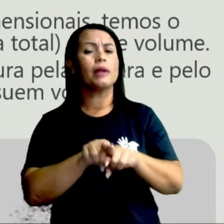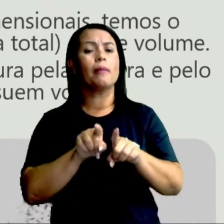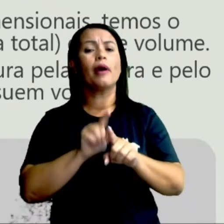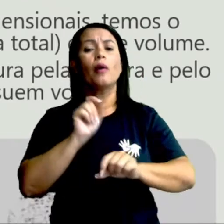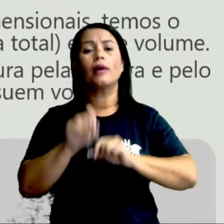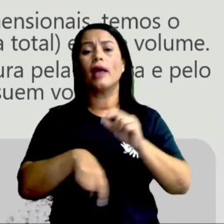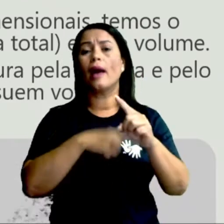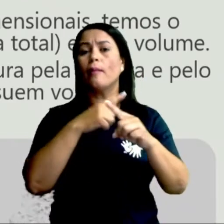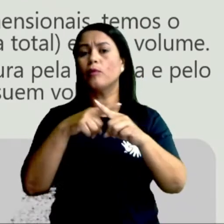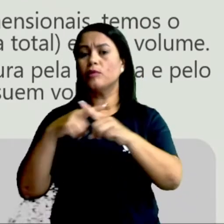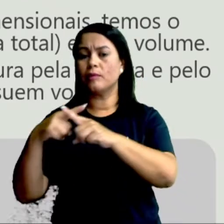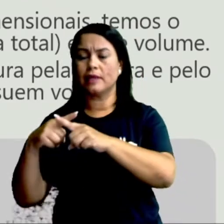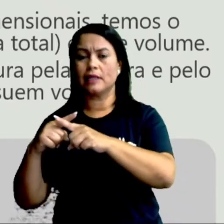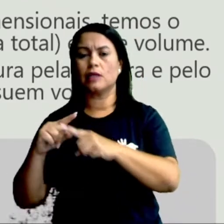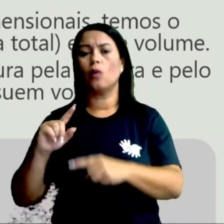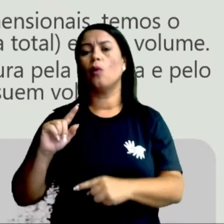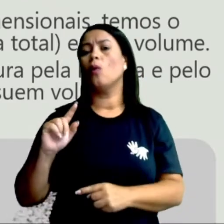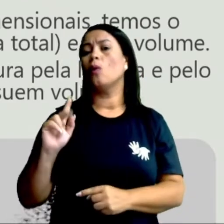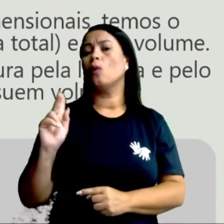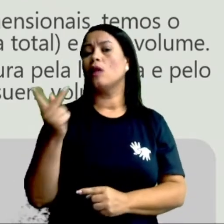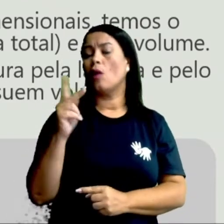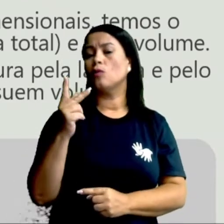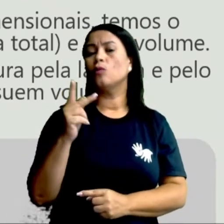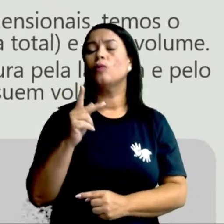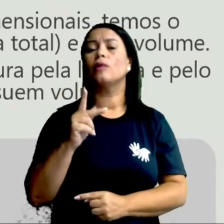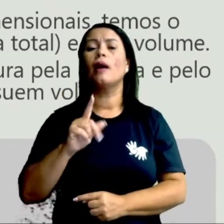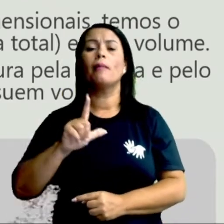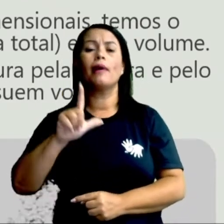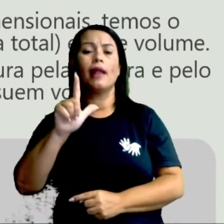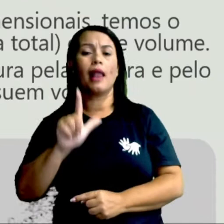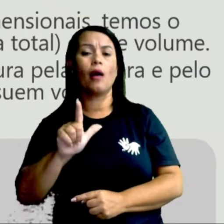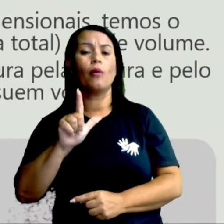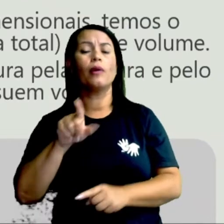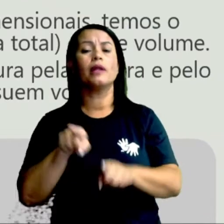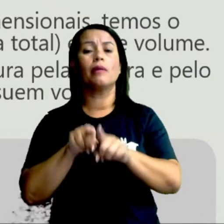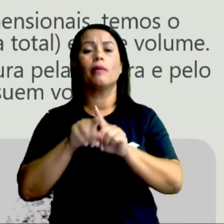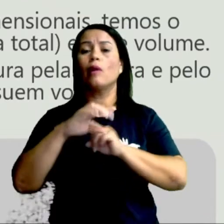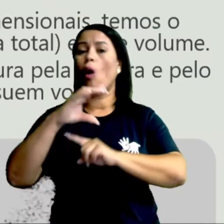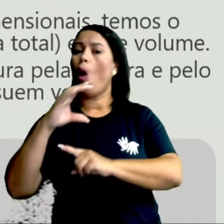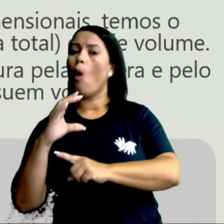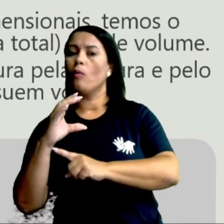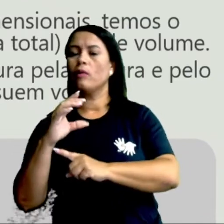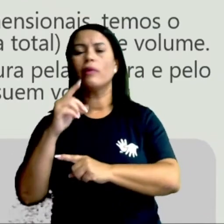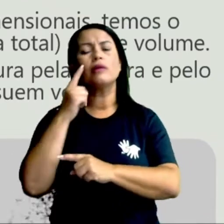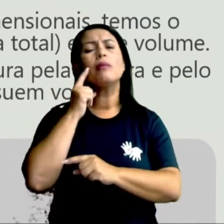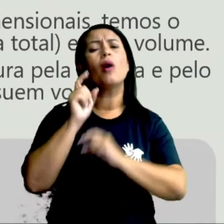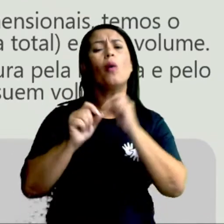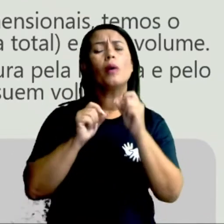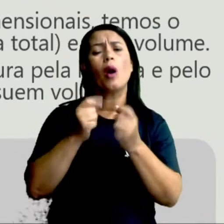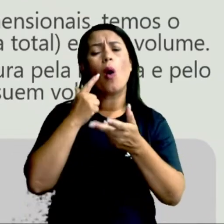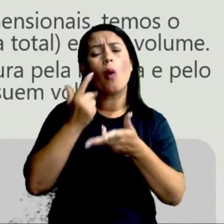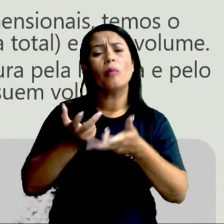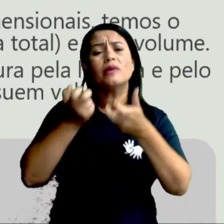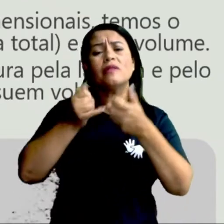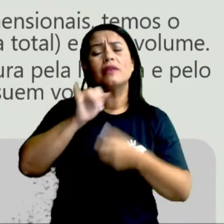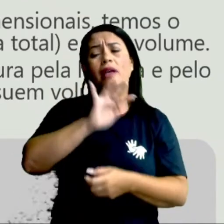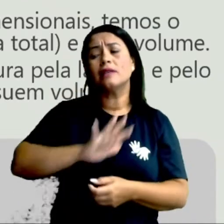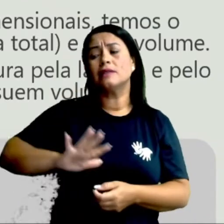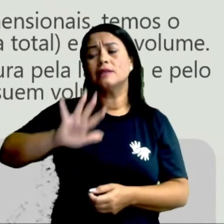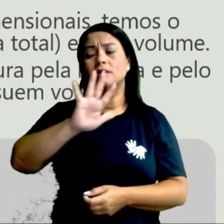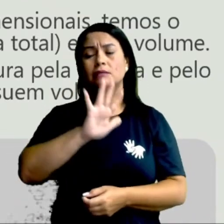pela multiplicação da altura, pela largura e pelo comprimento. Note que as figuras